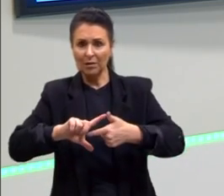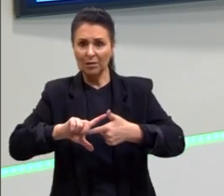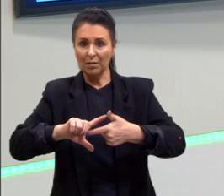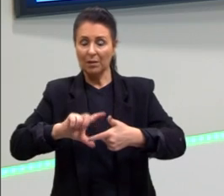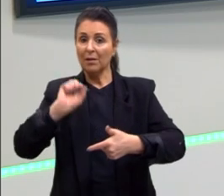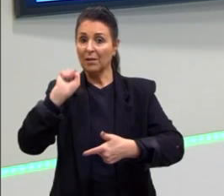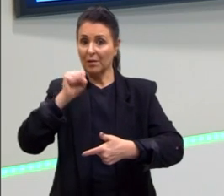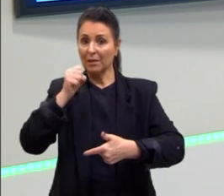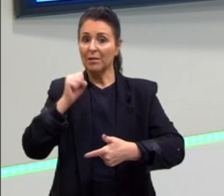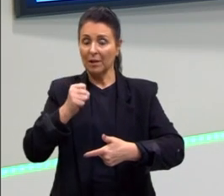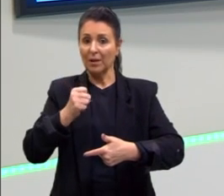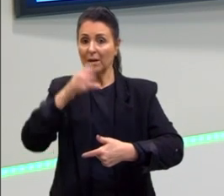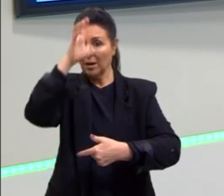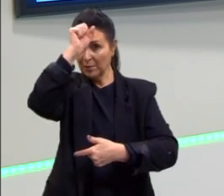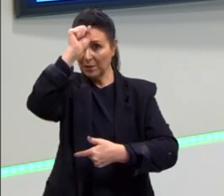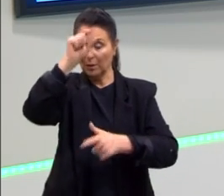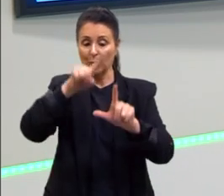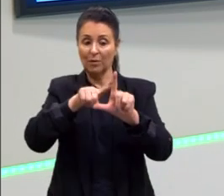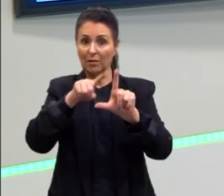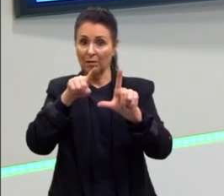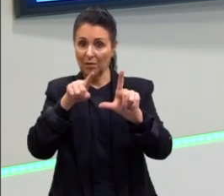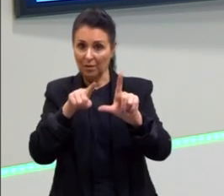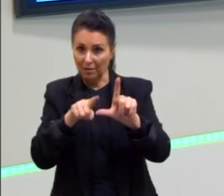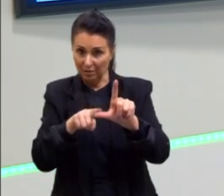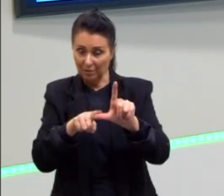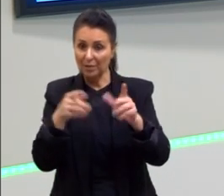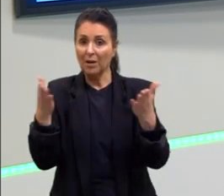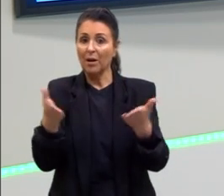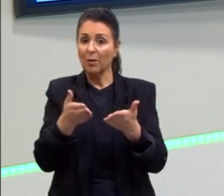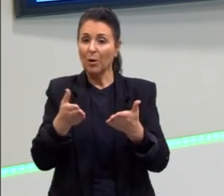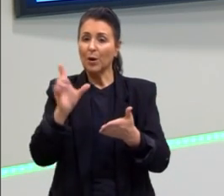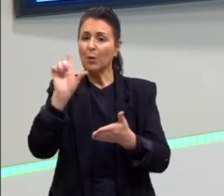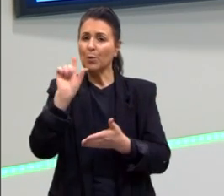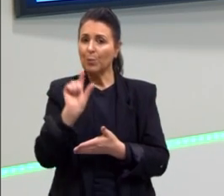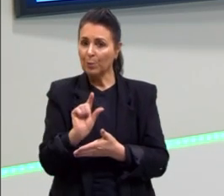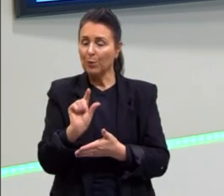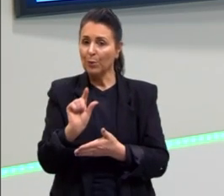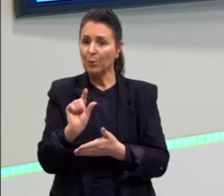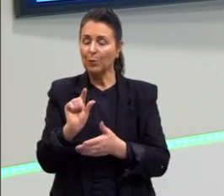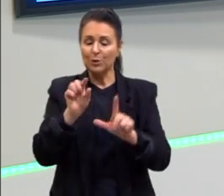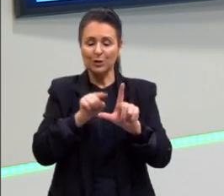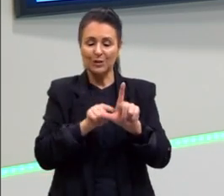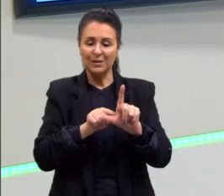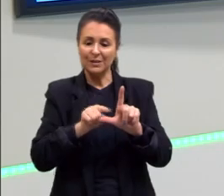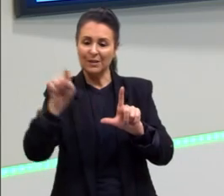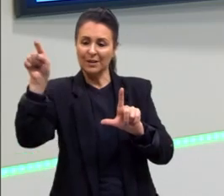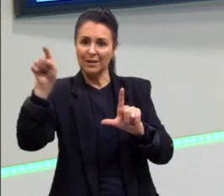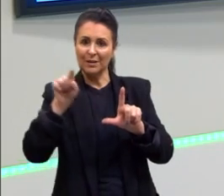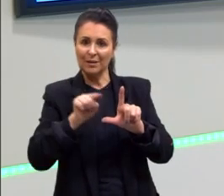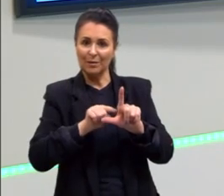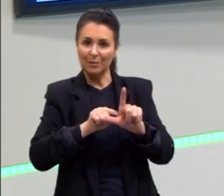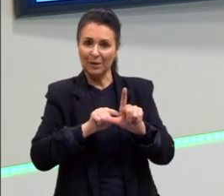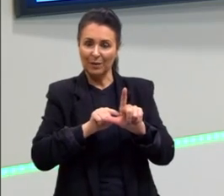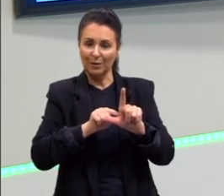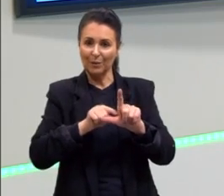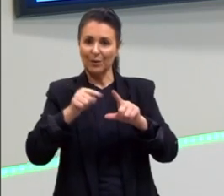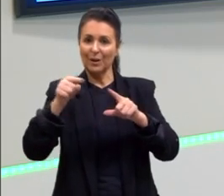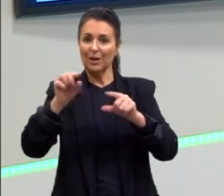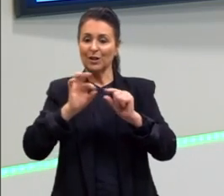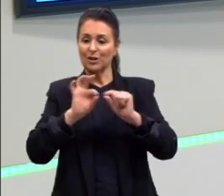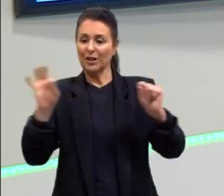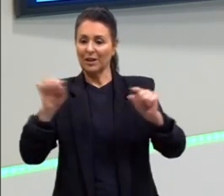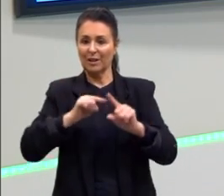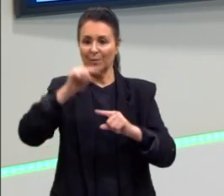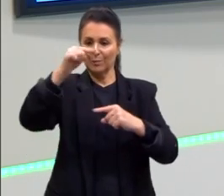nós temos um pouco da parte de ângulos agora nós vamos ver um pouco da parte de segmentos de reta proporcionais